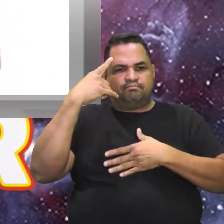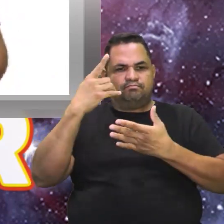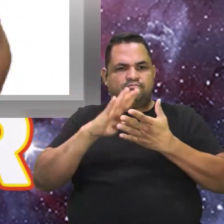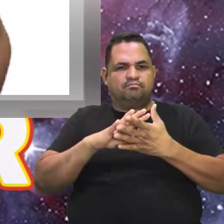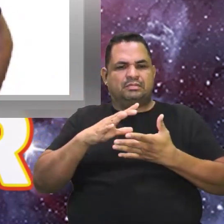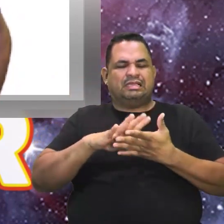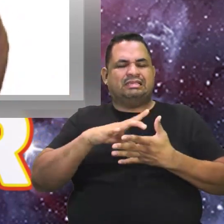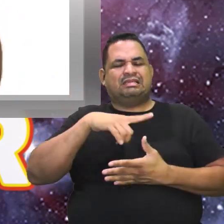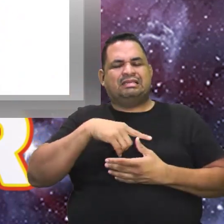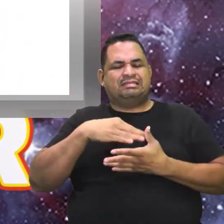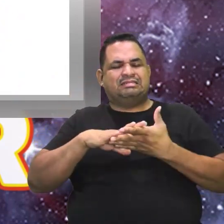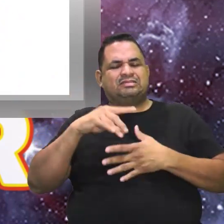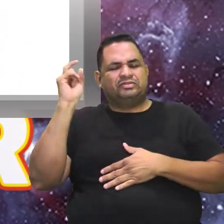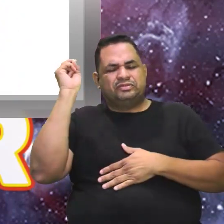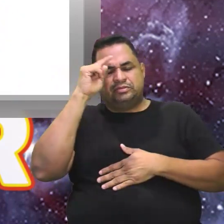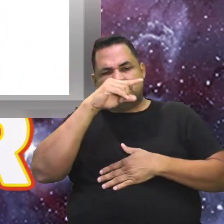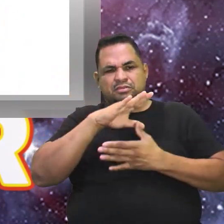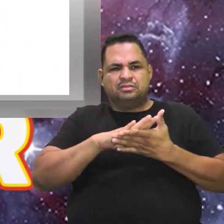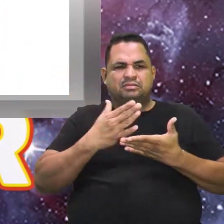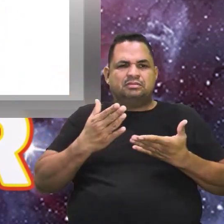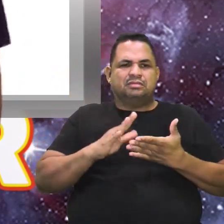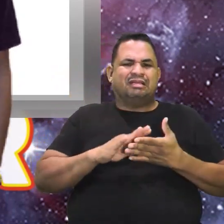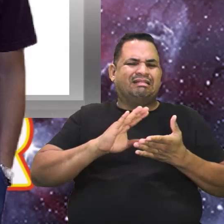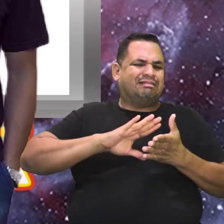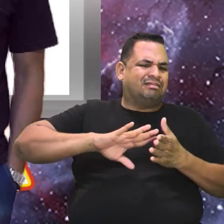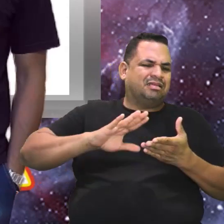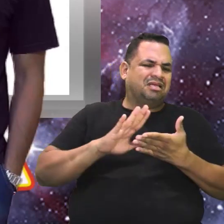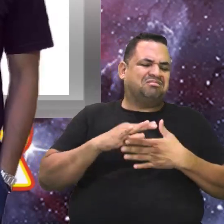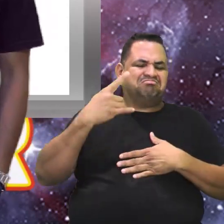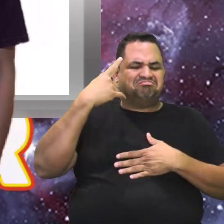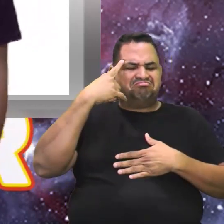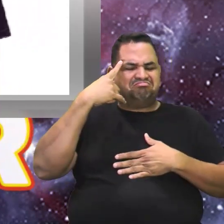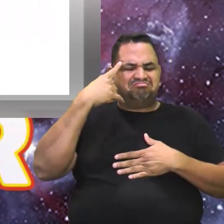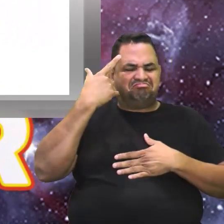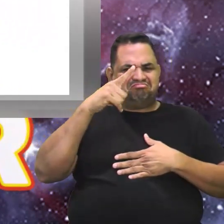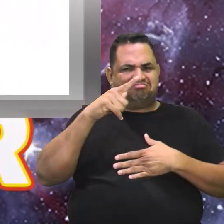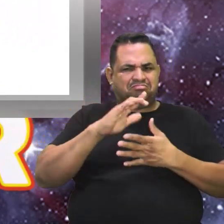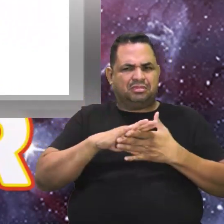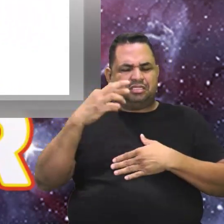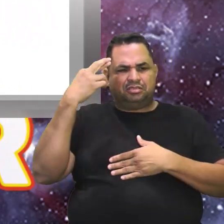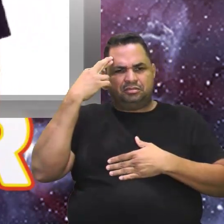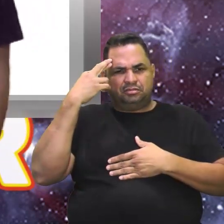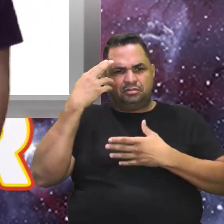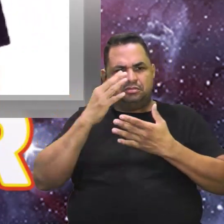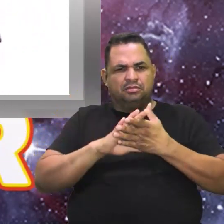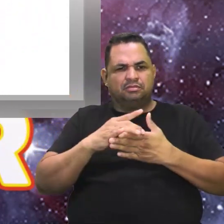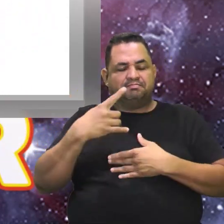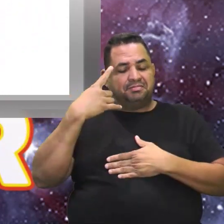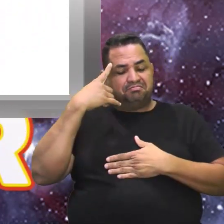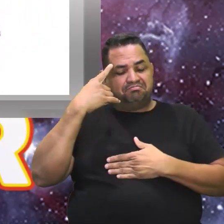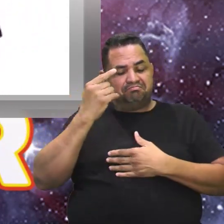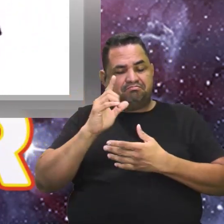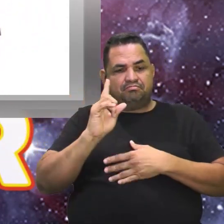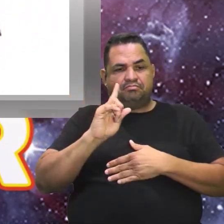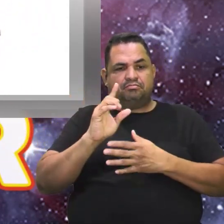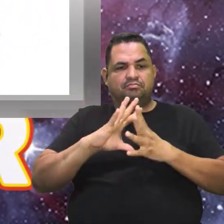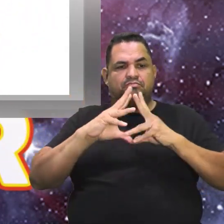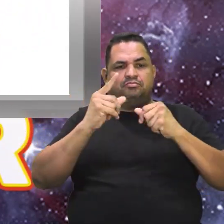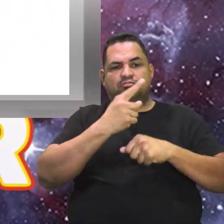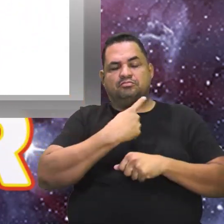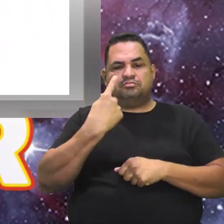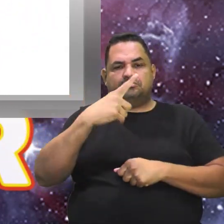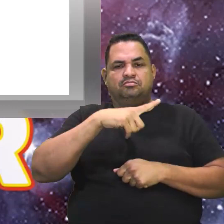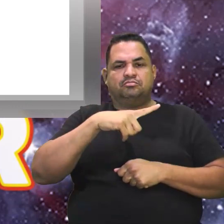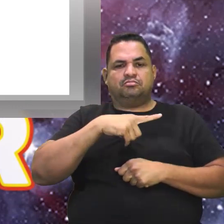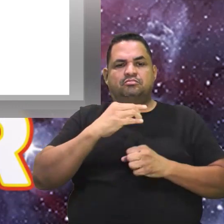Ah, mas eu tenho muita dificuldade. Tem gente que já pula longe, né? Não, eu não tenho raciocínio lógico. Eu não tenho. Tem sim. Você que pensa que não, mas tem sim. Todos